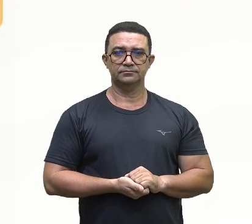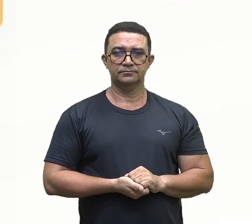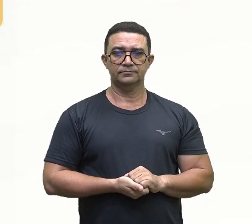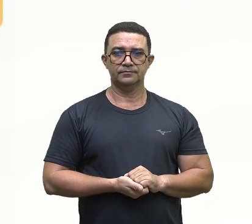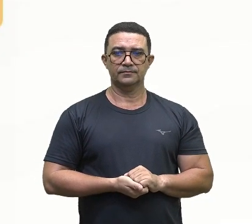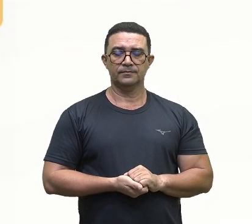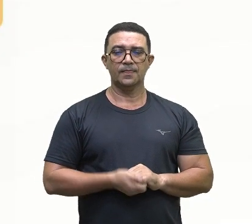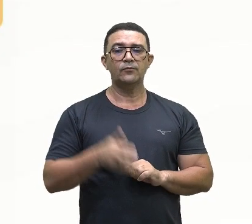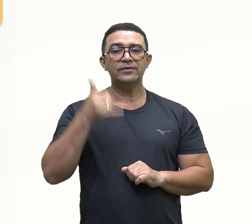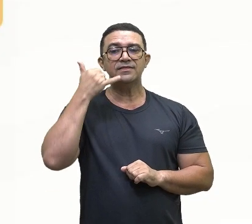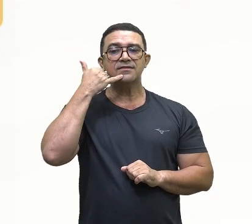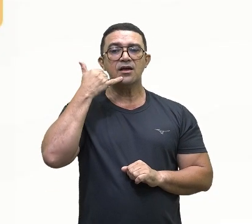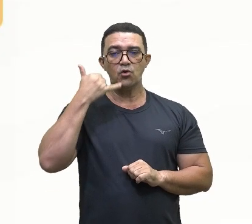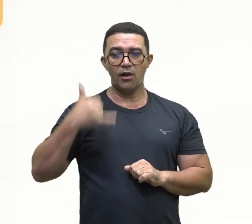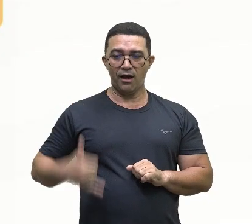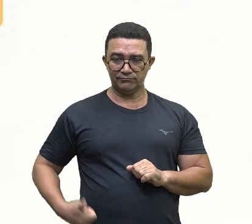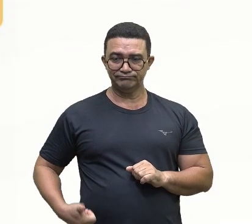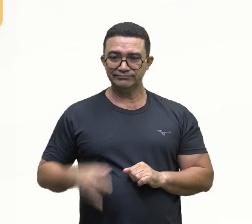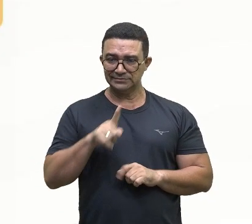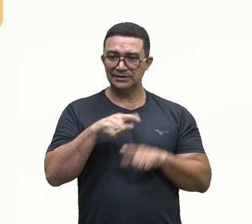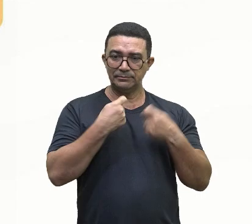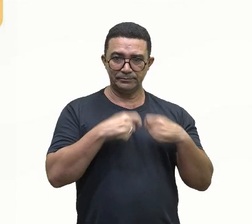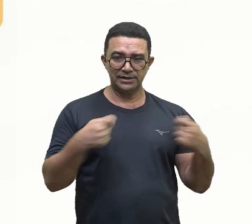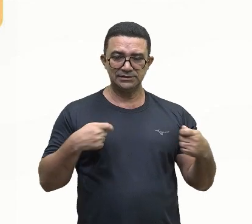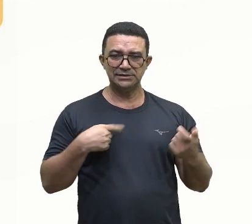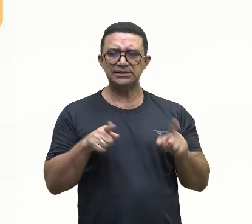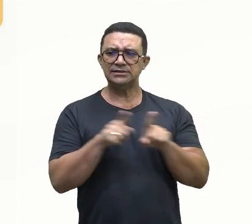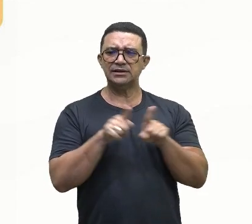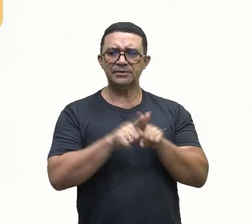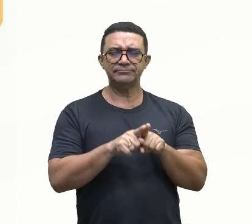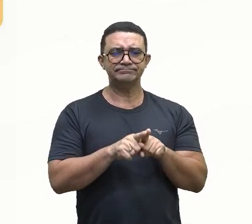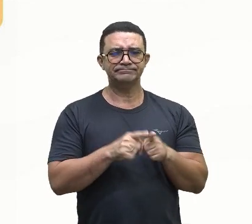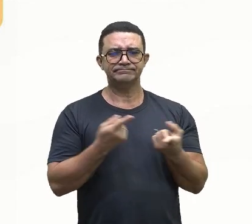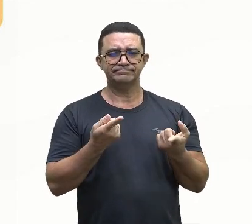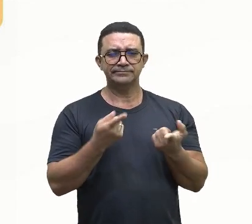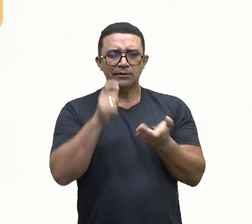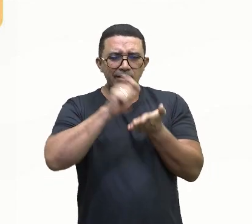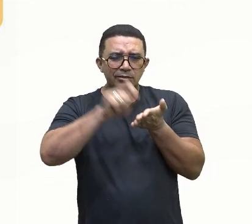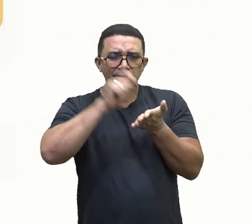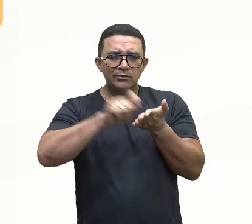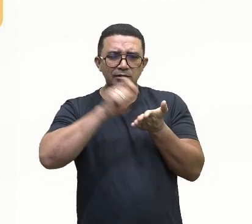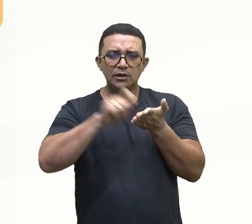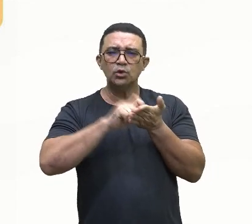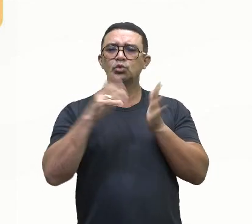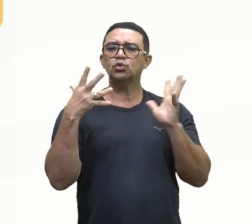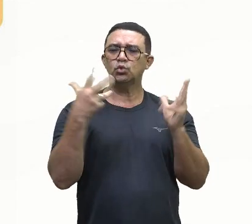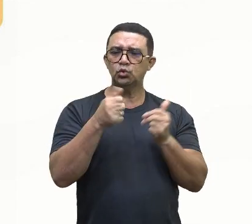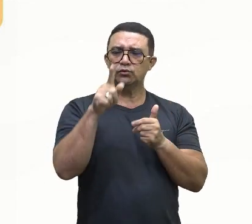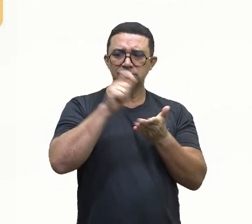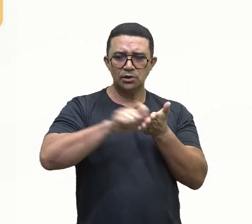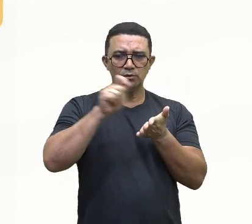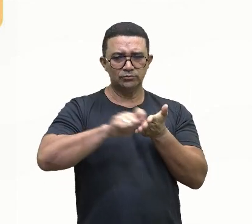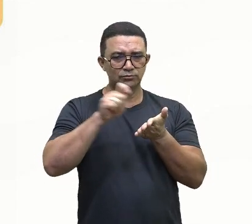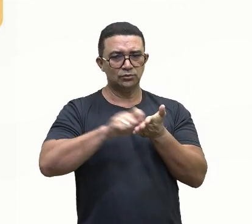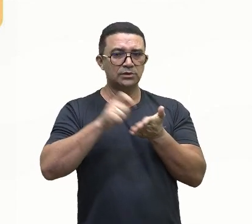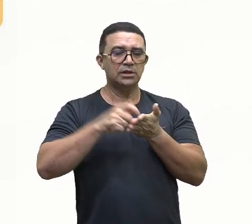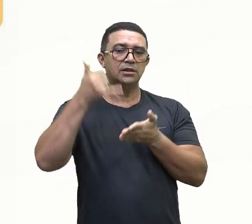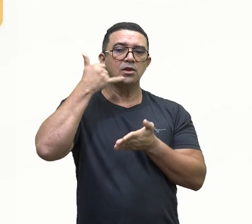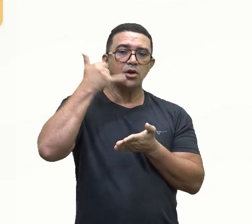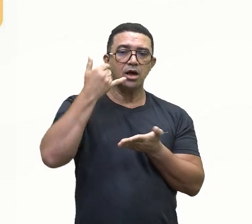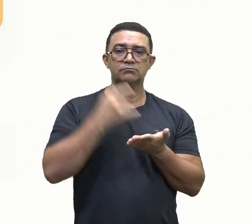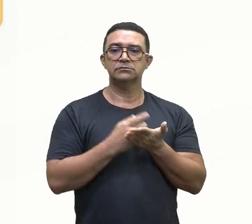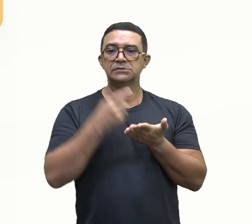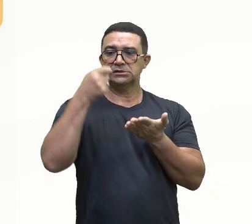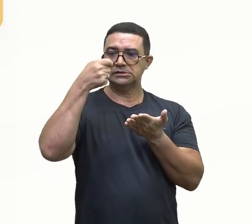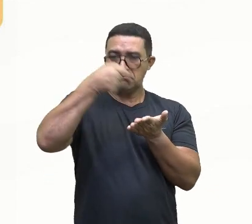Celular, você precisa analisar também e anotar as despesas que você tem com o celular, se você paga